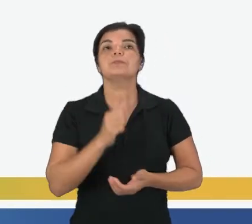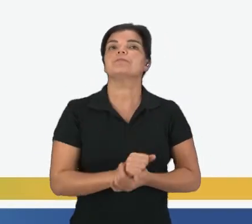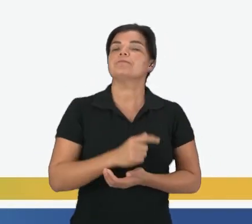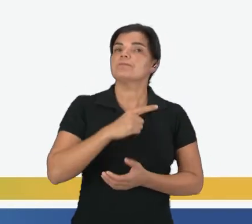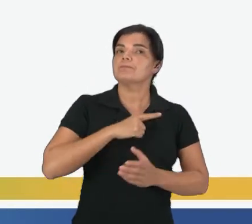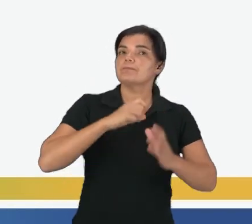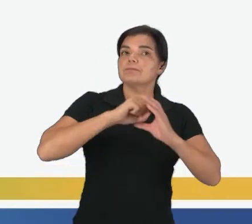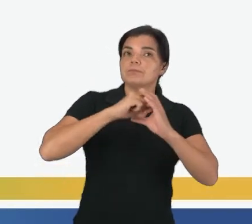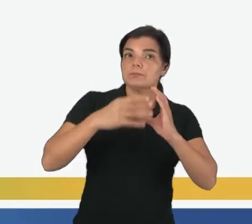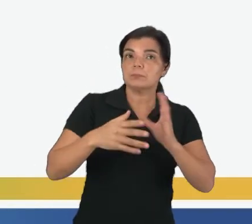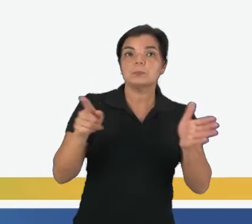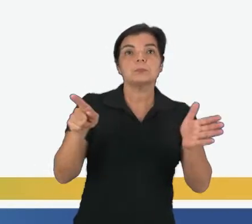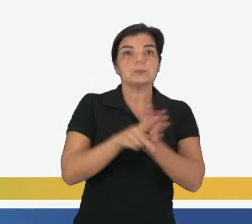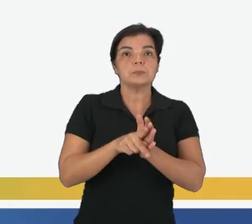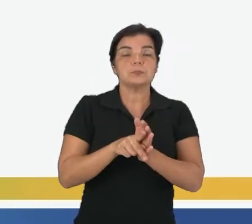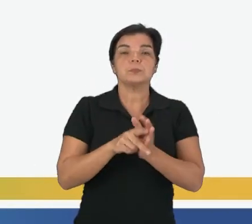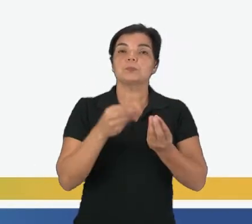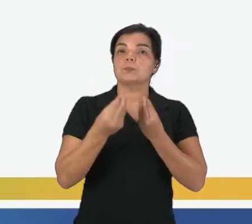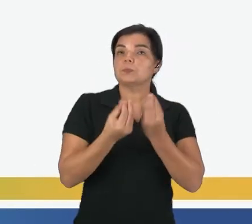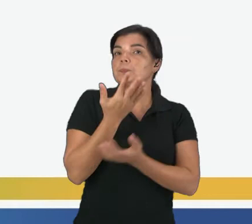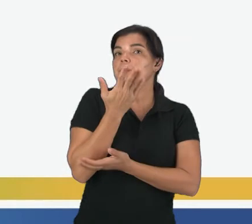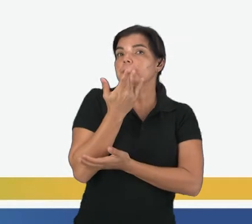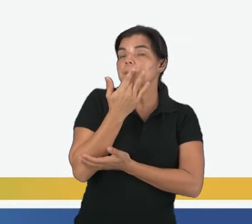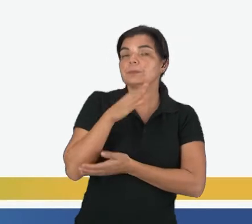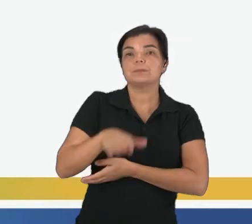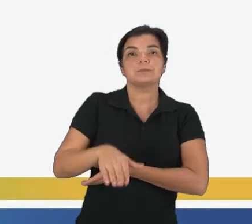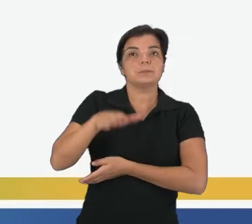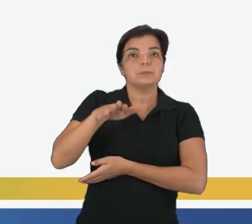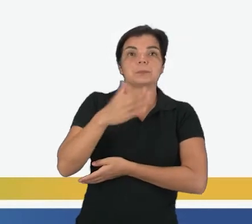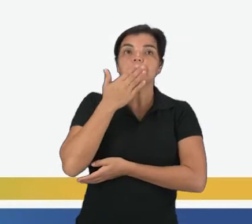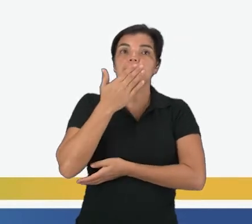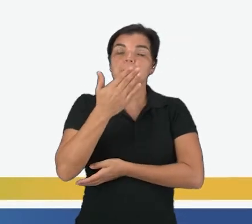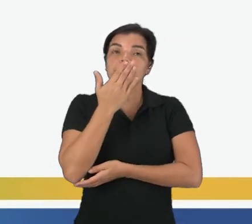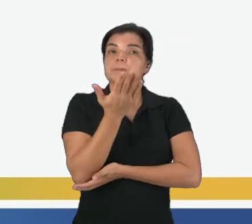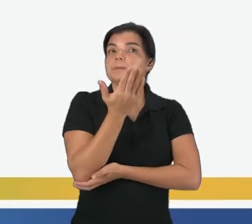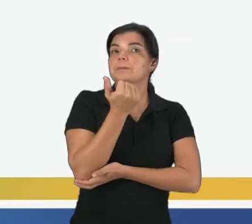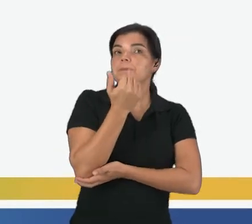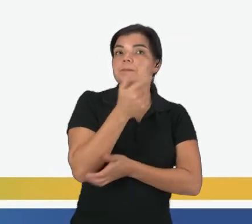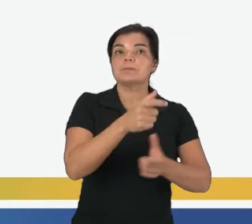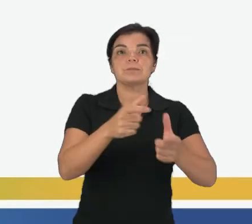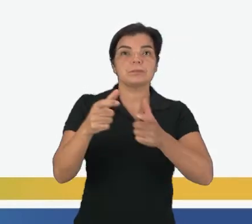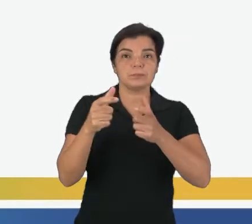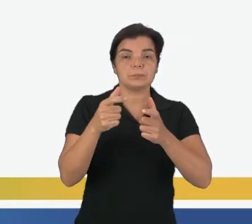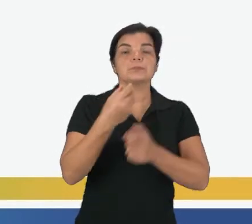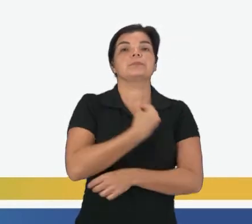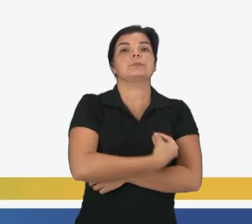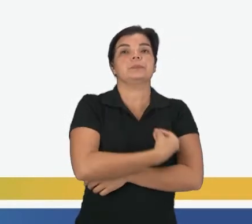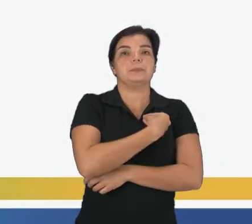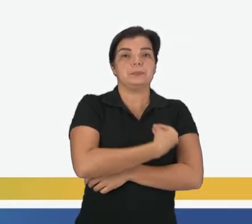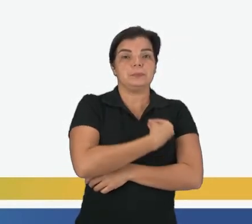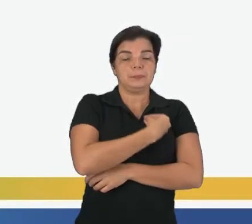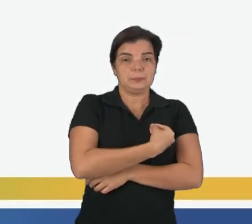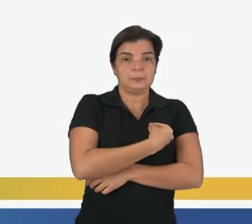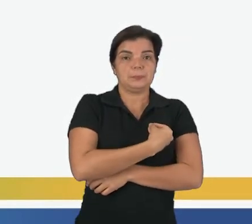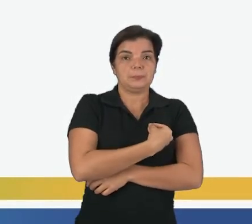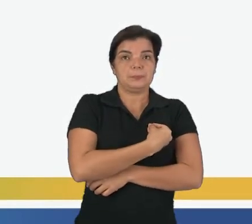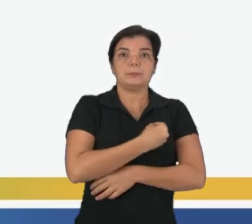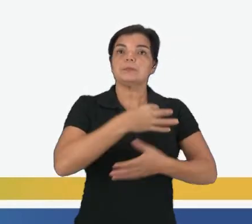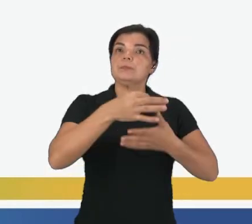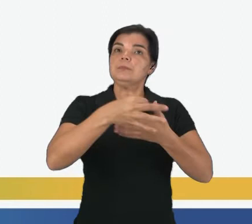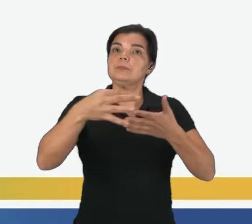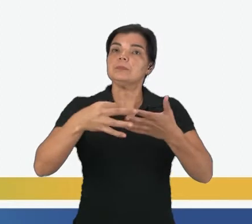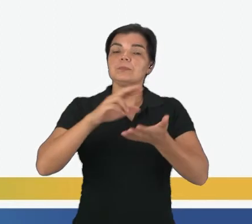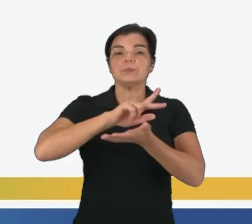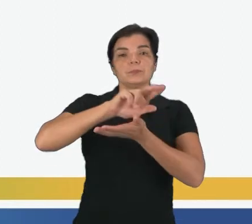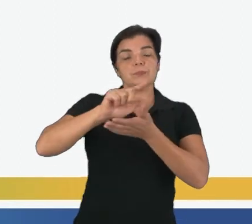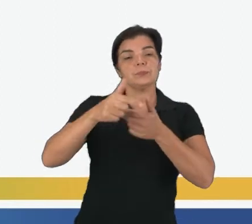suas características próprias, como cor, tamanho, tipo de alimentação e ambiente em que vive